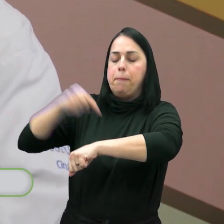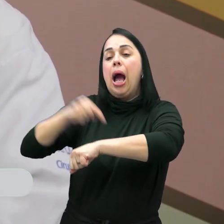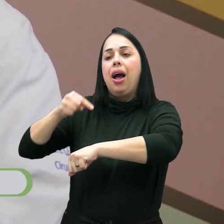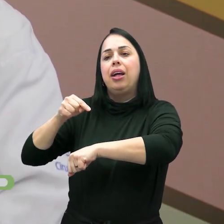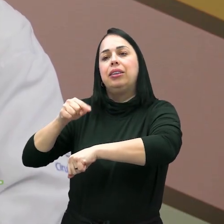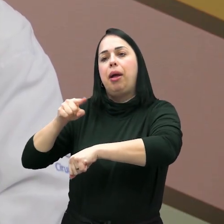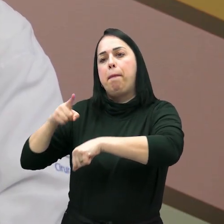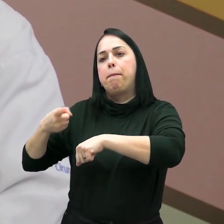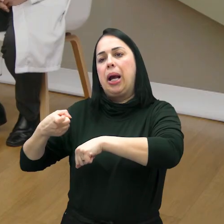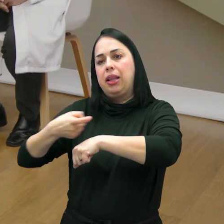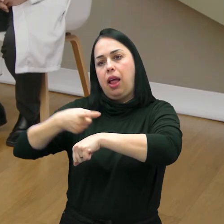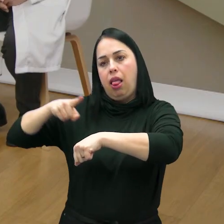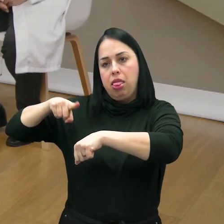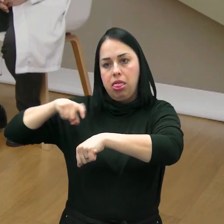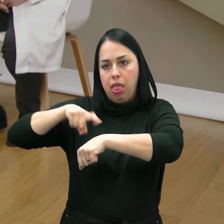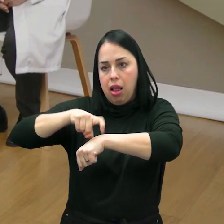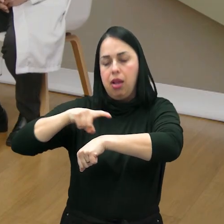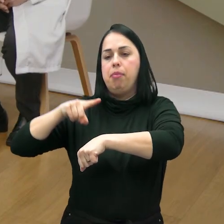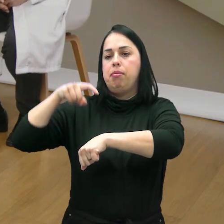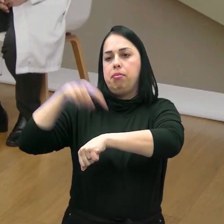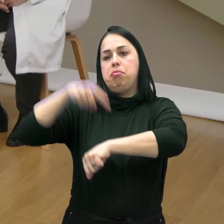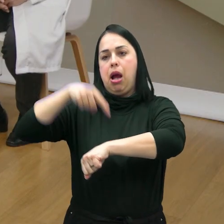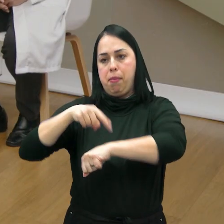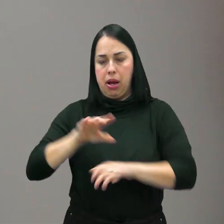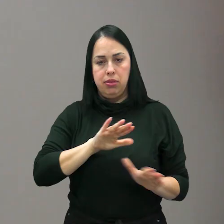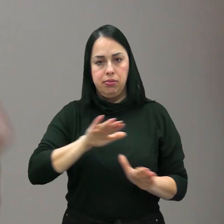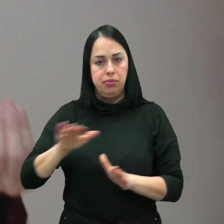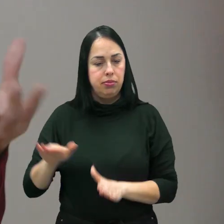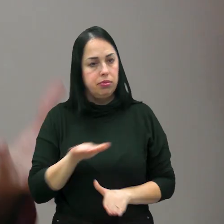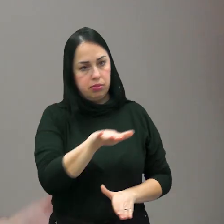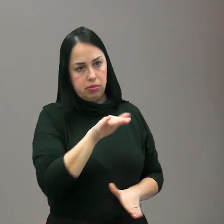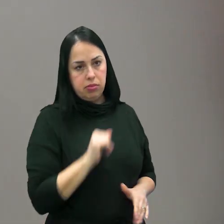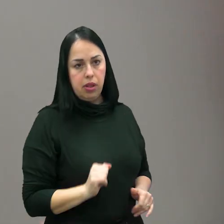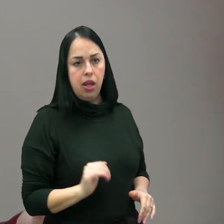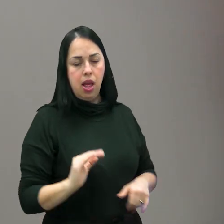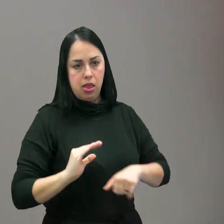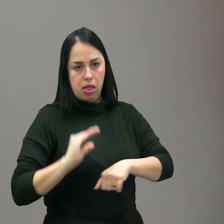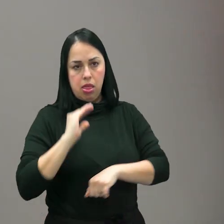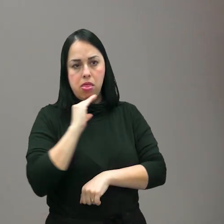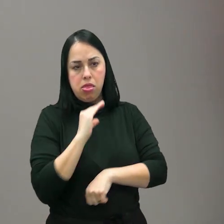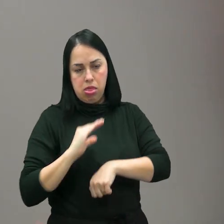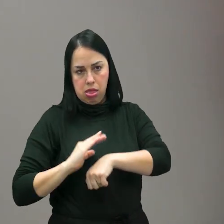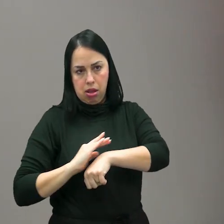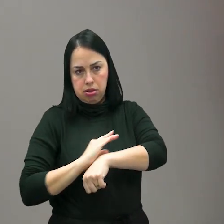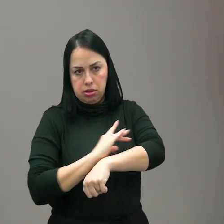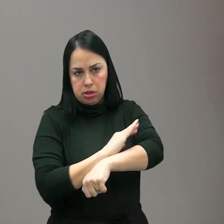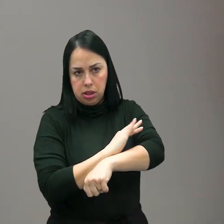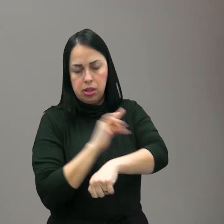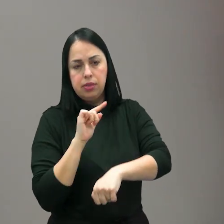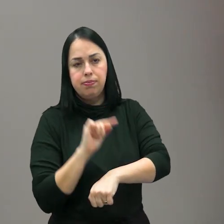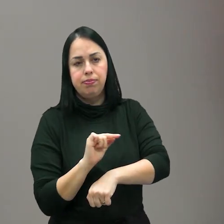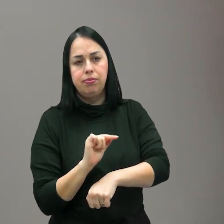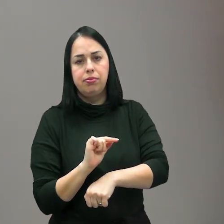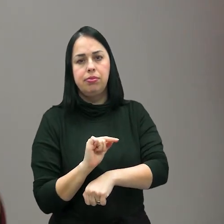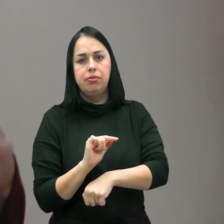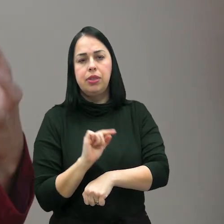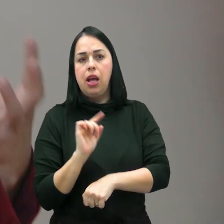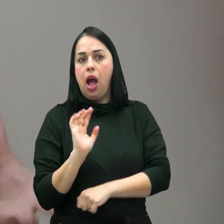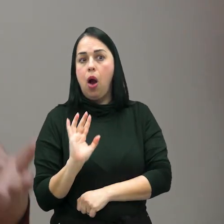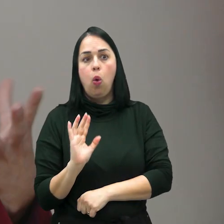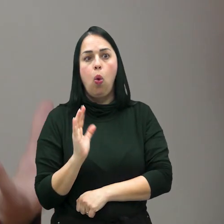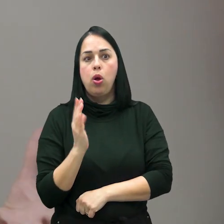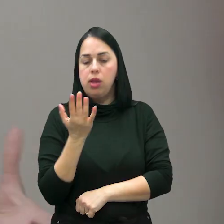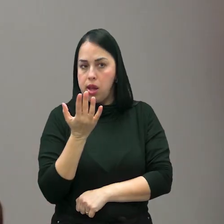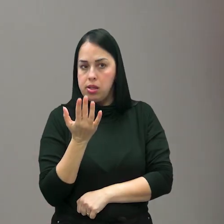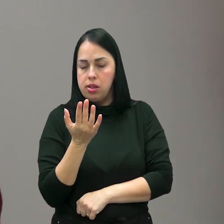Então não passe nada. E doutor, no caso dessas queimaduras domésticas, que como a gente mencionou no início do programa, são